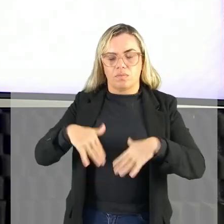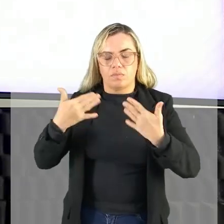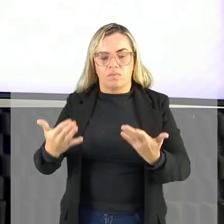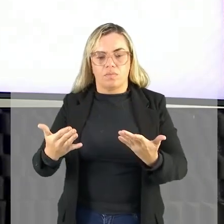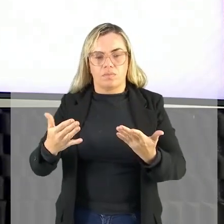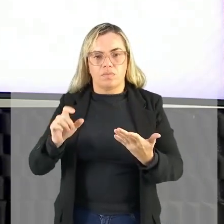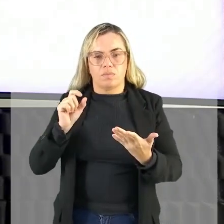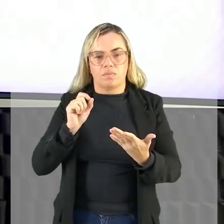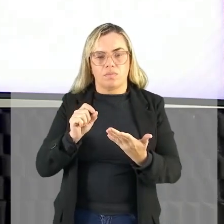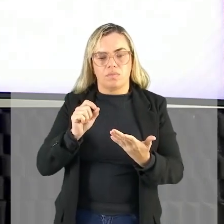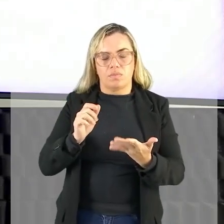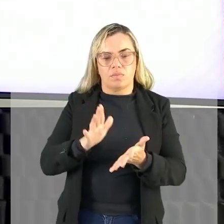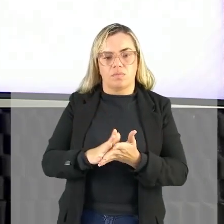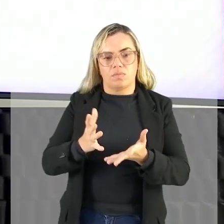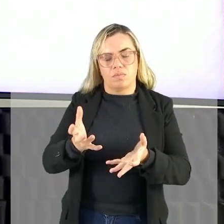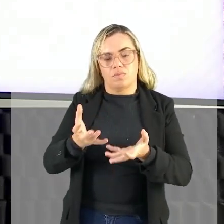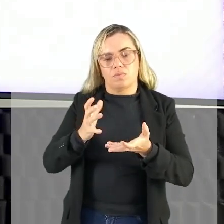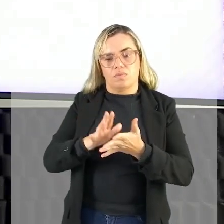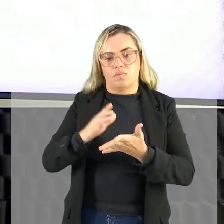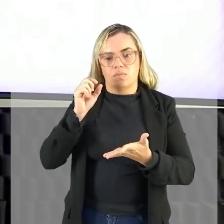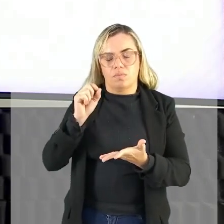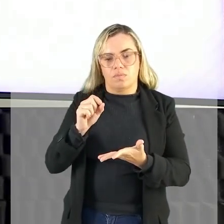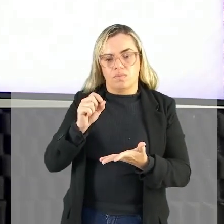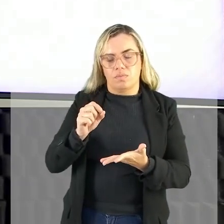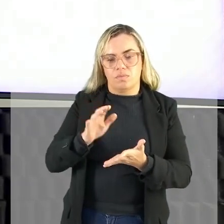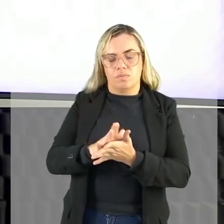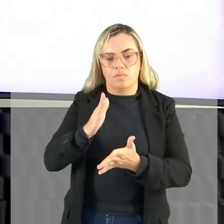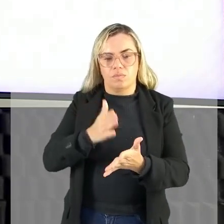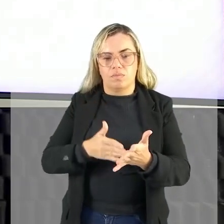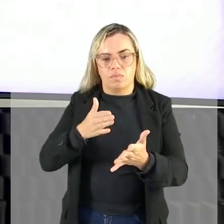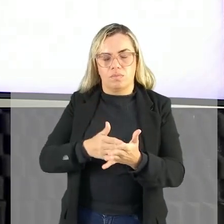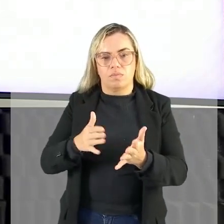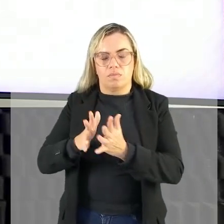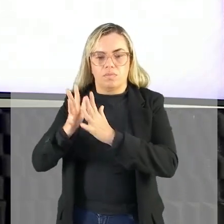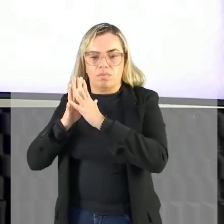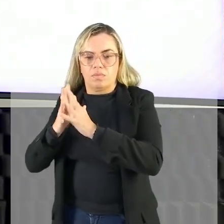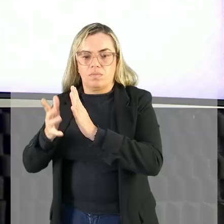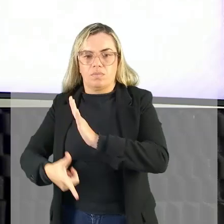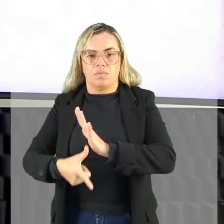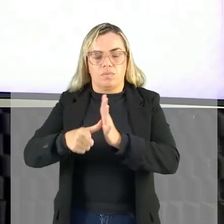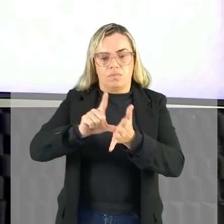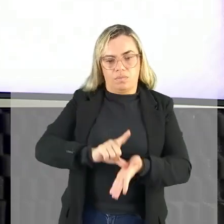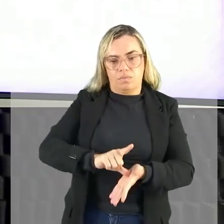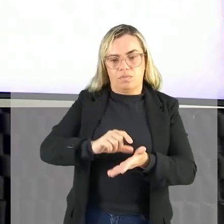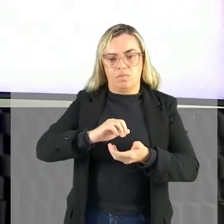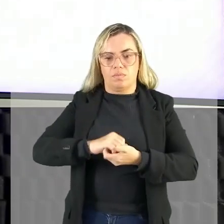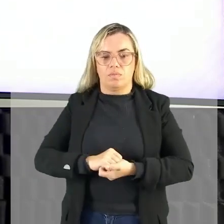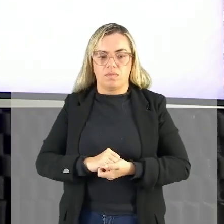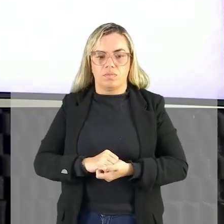O que quer que a interrupção atrapalhe é antes, né?